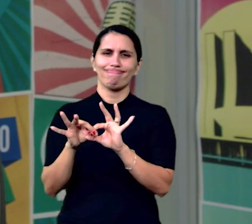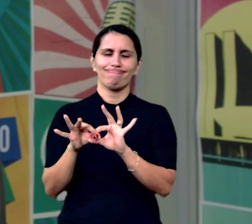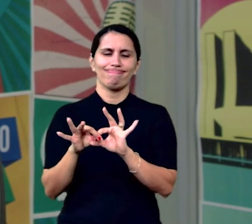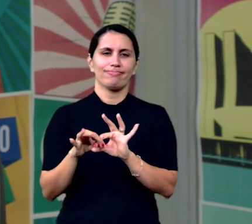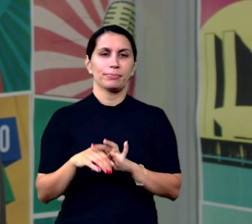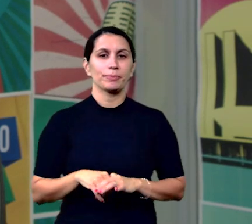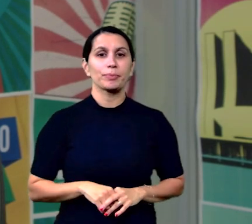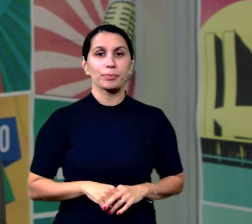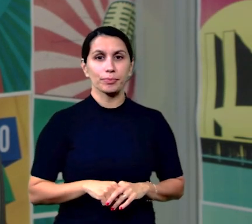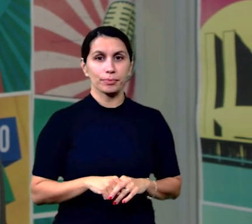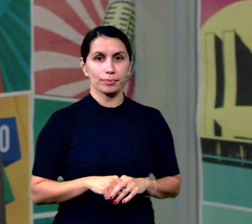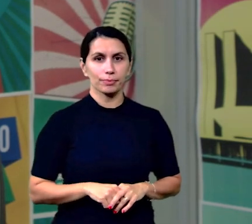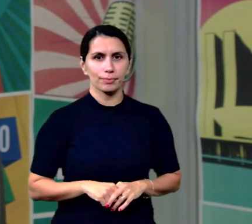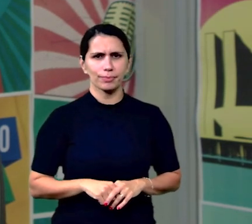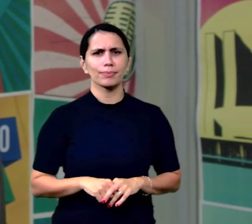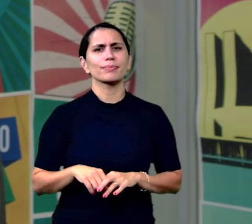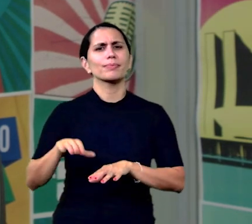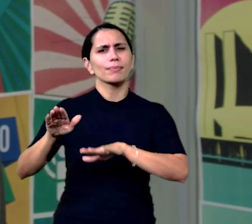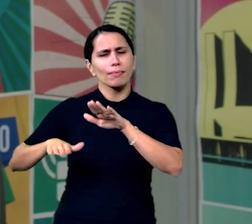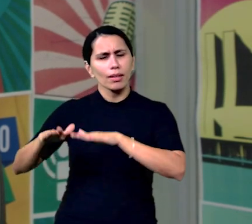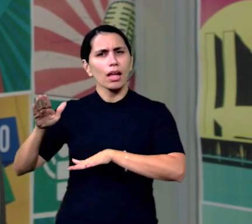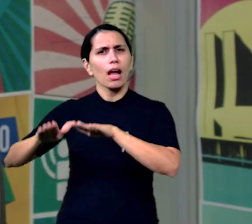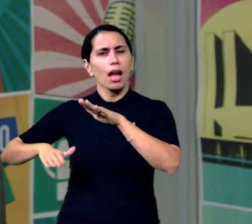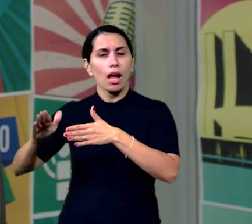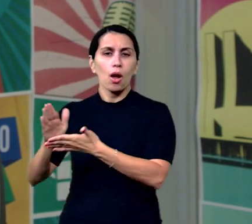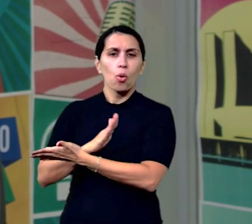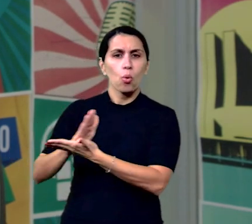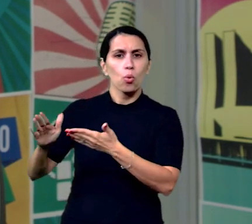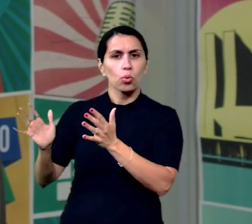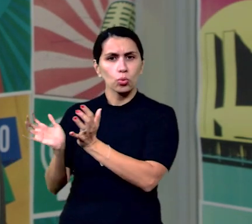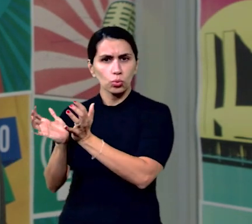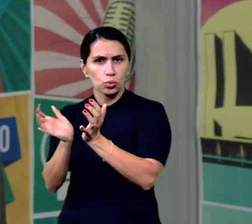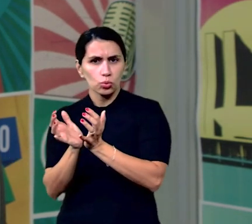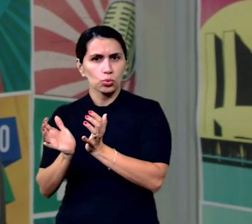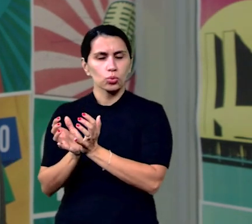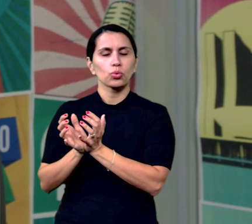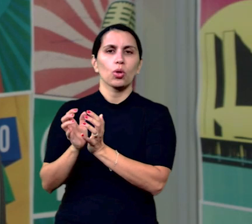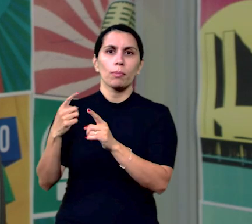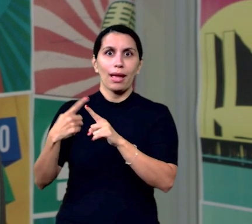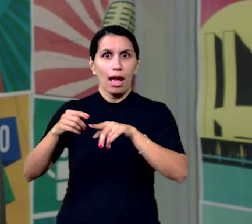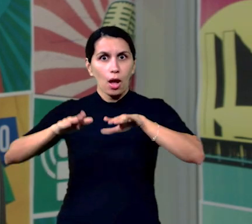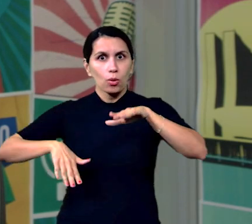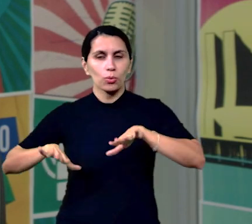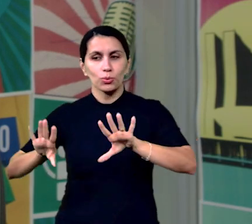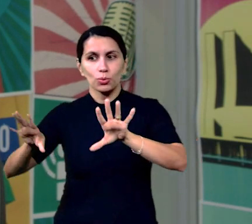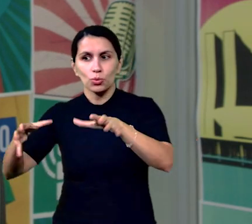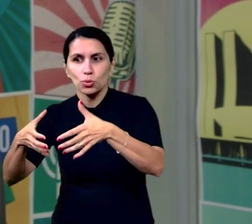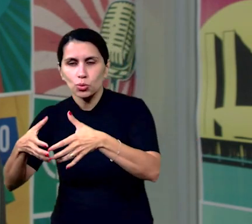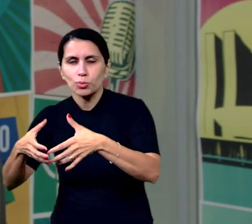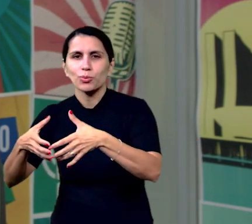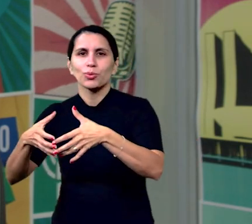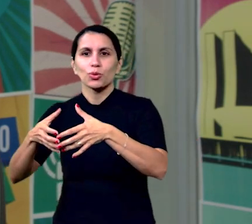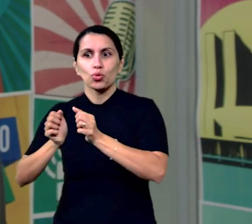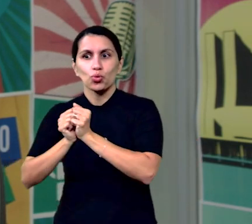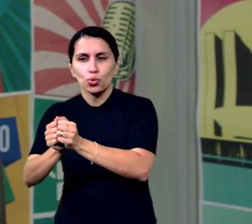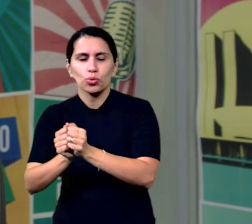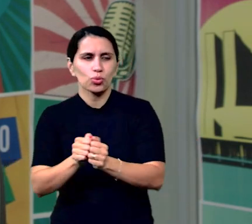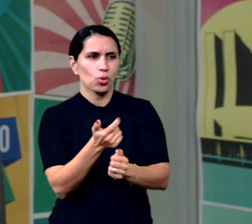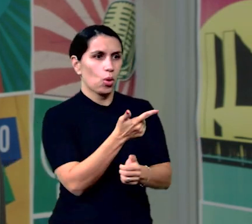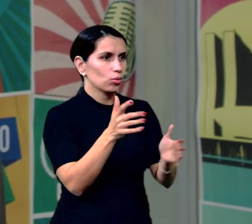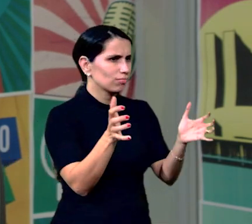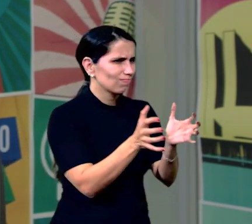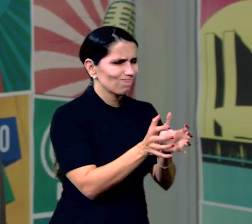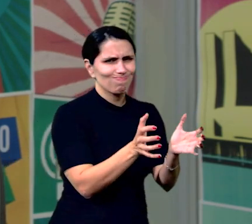para determinados grupos, não é. Acho Uhum. que cristãos têm andado juntos, para outros grupos não têm